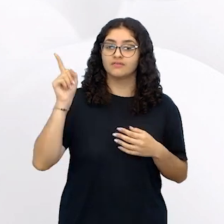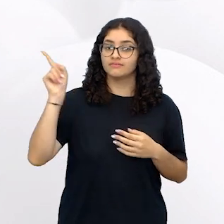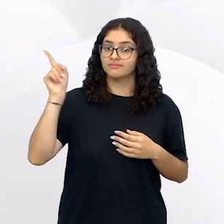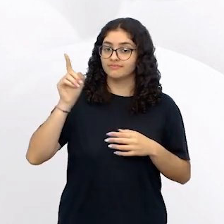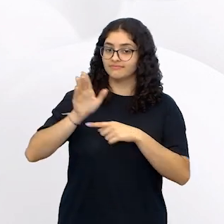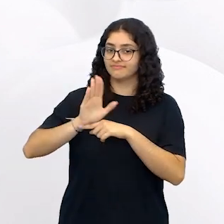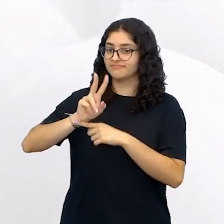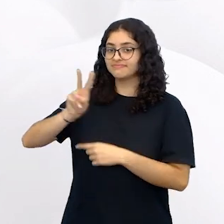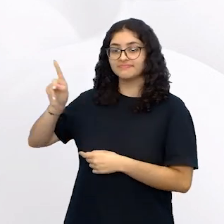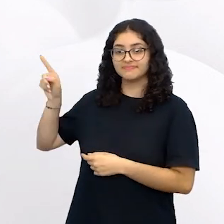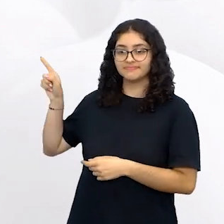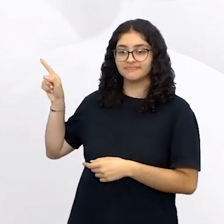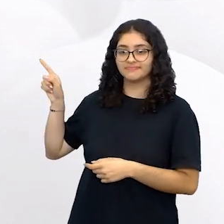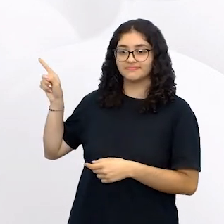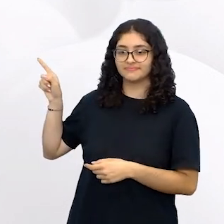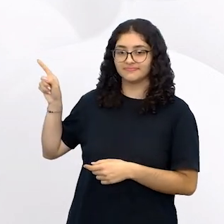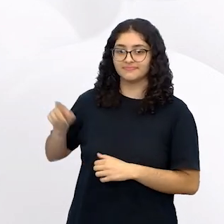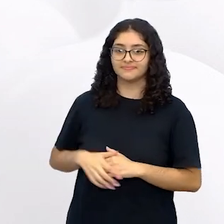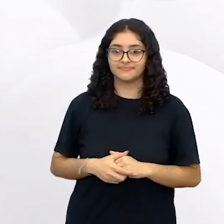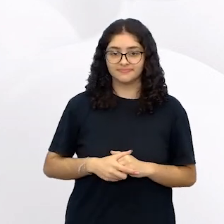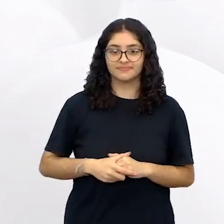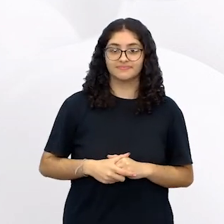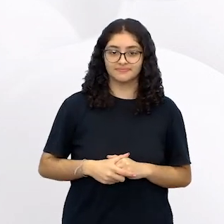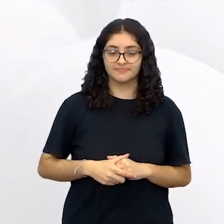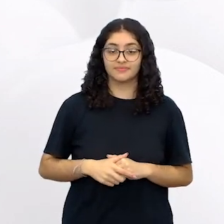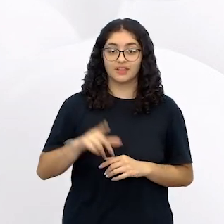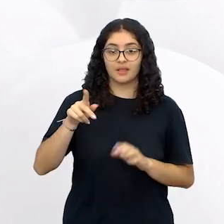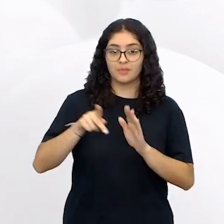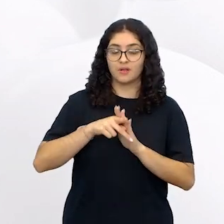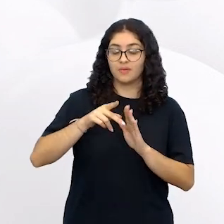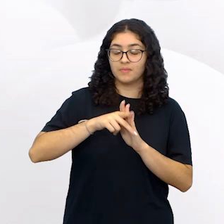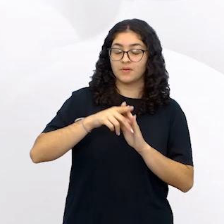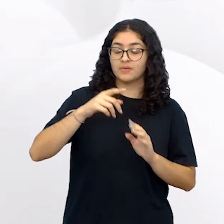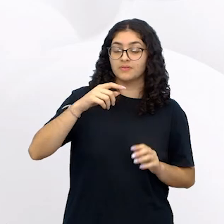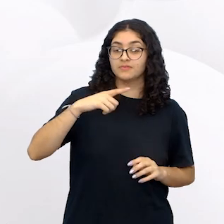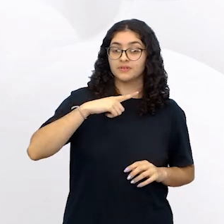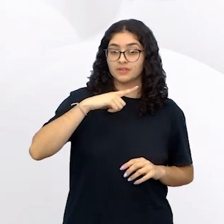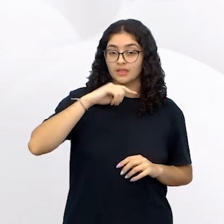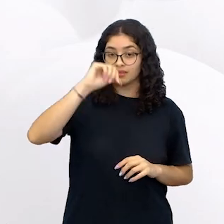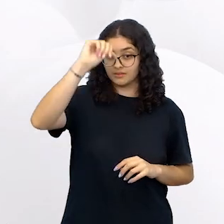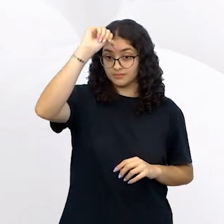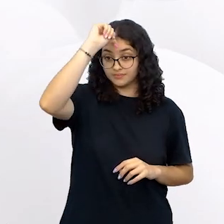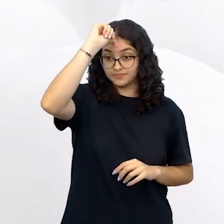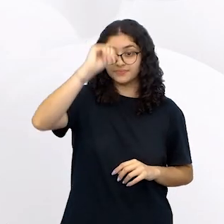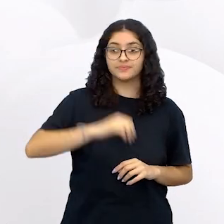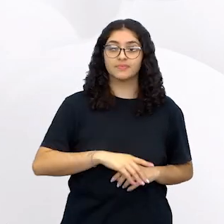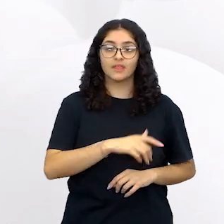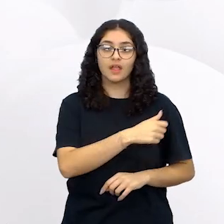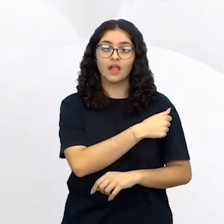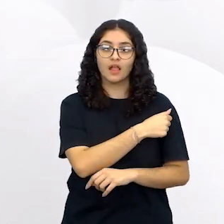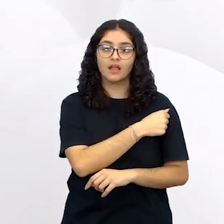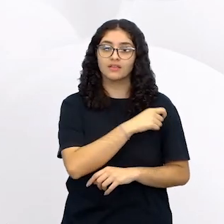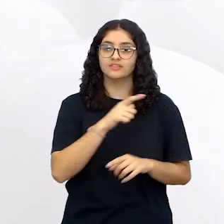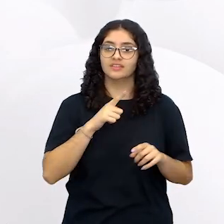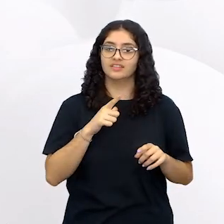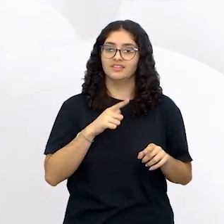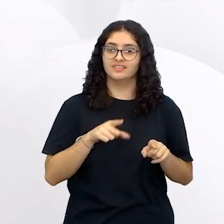É Tari Zempar, o nome indiano aí. Esse daí mostra um aluno que tem